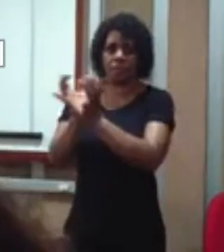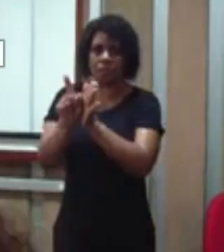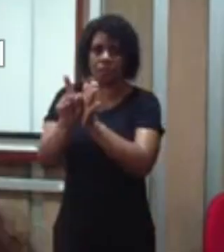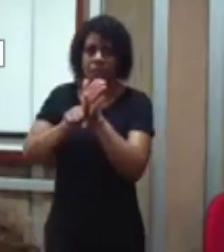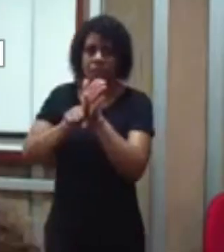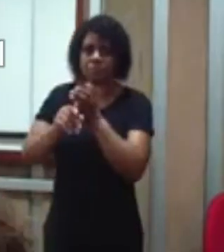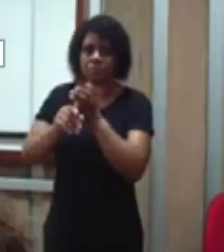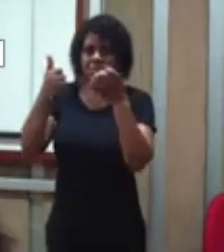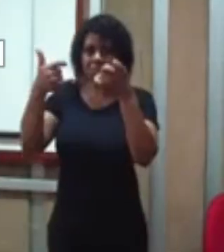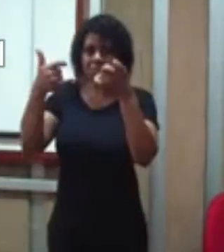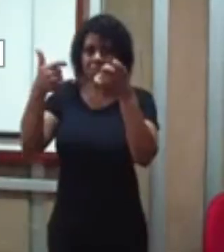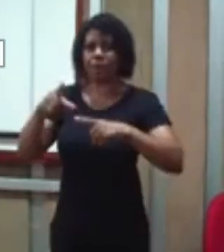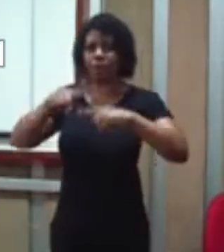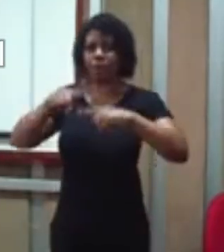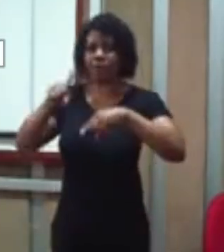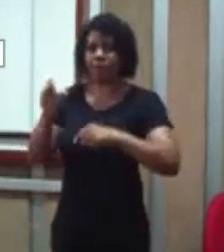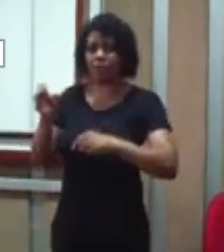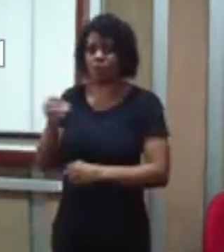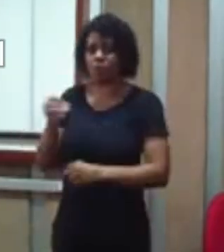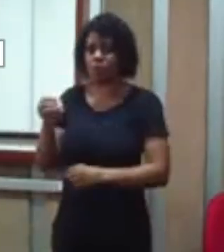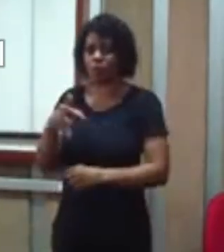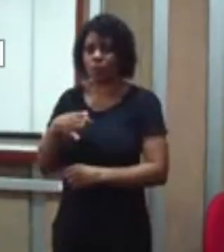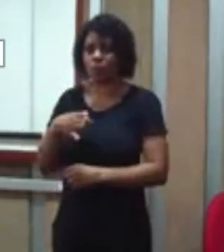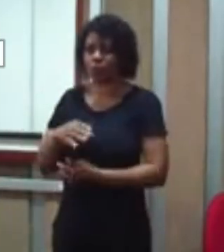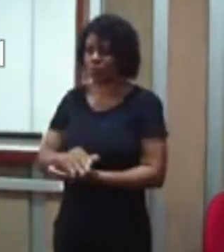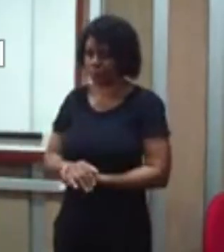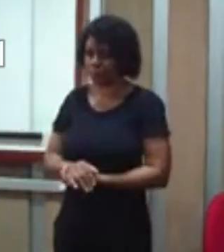novo biomaterial denominado